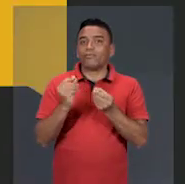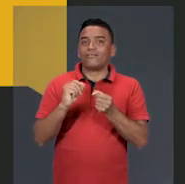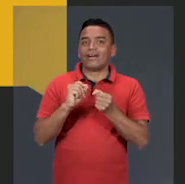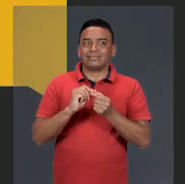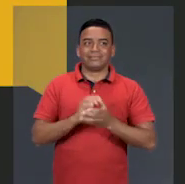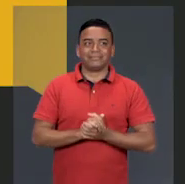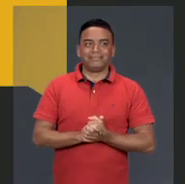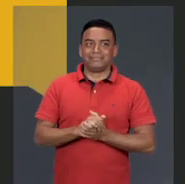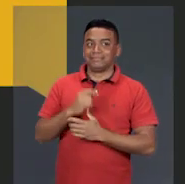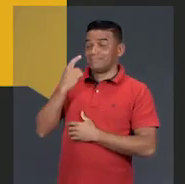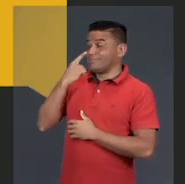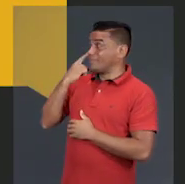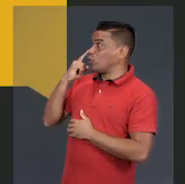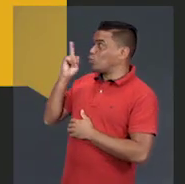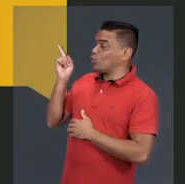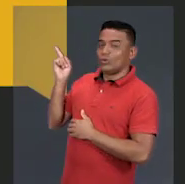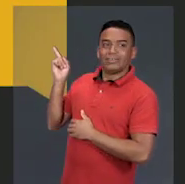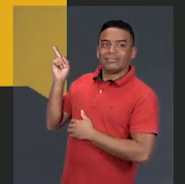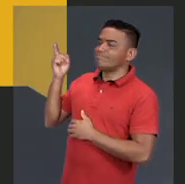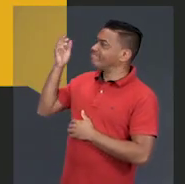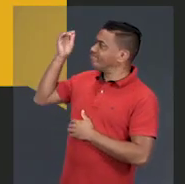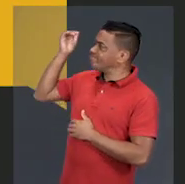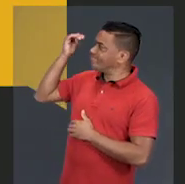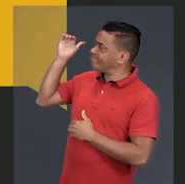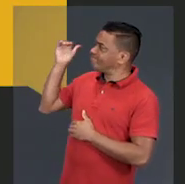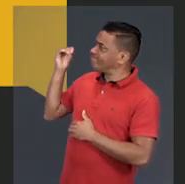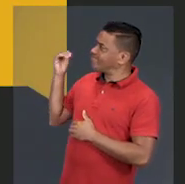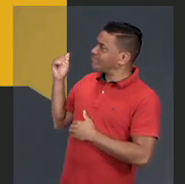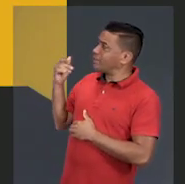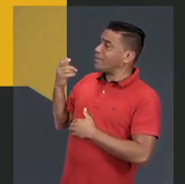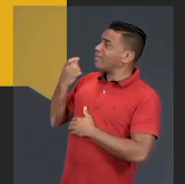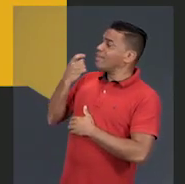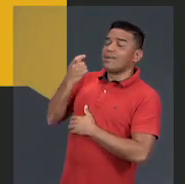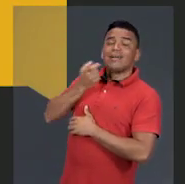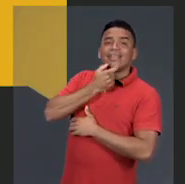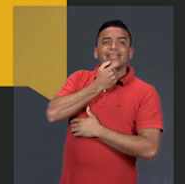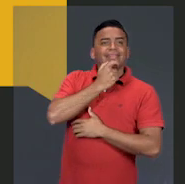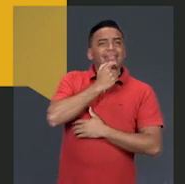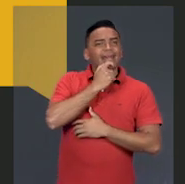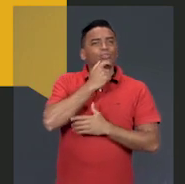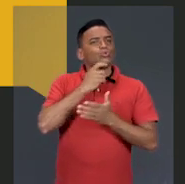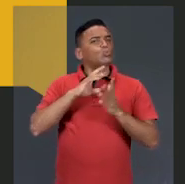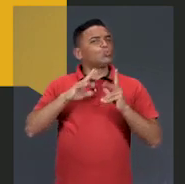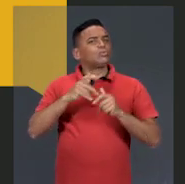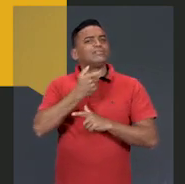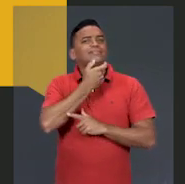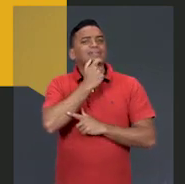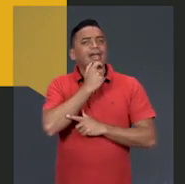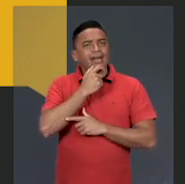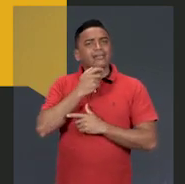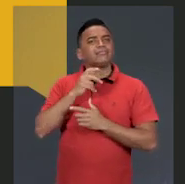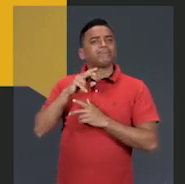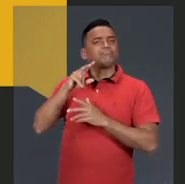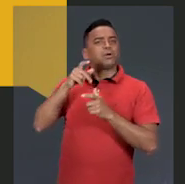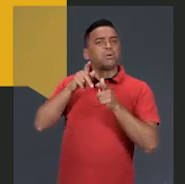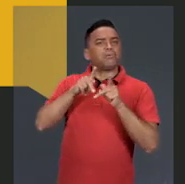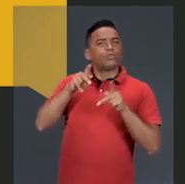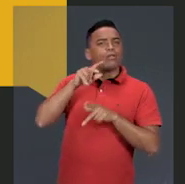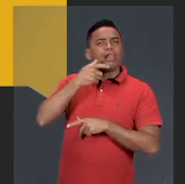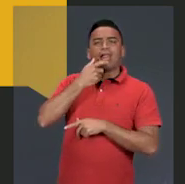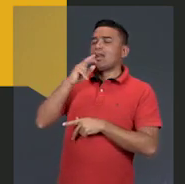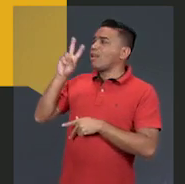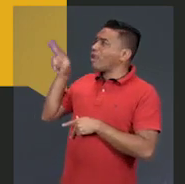A hybrid text is a narrative and informational text using a variety of design